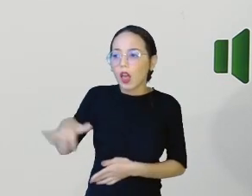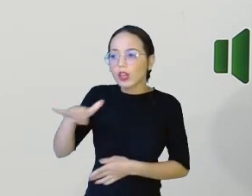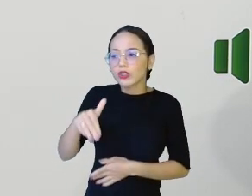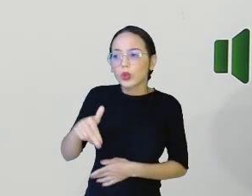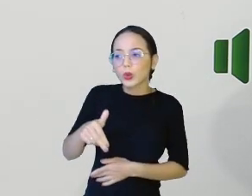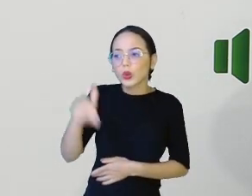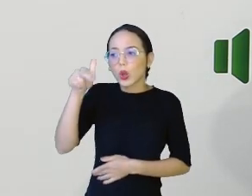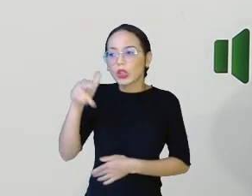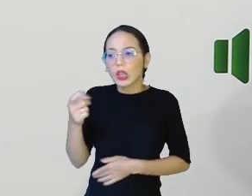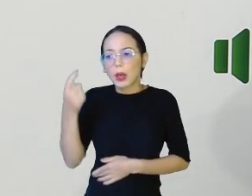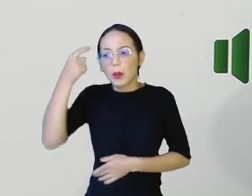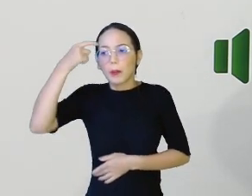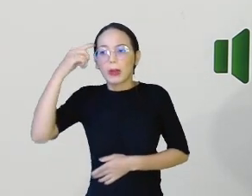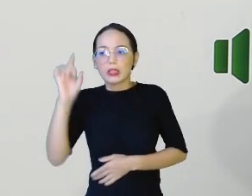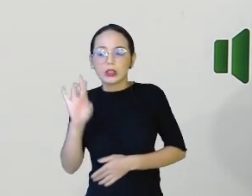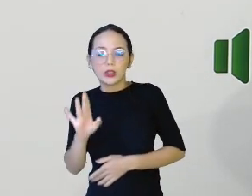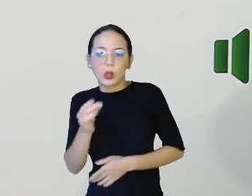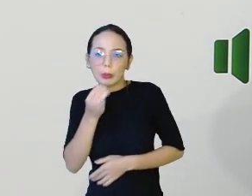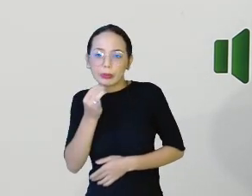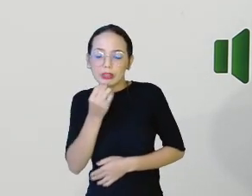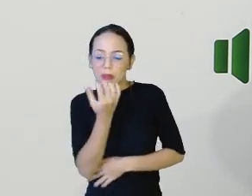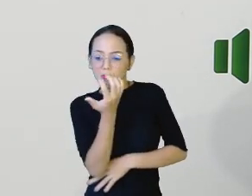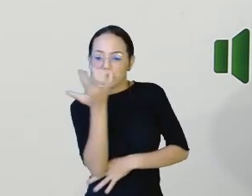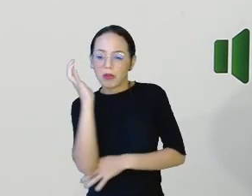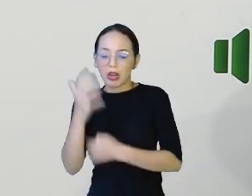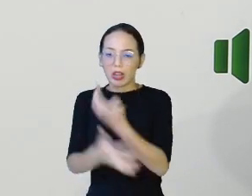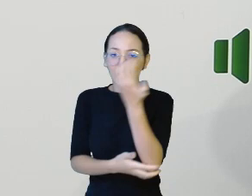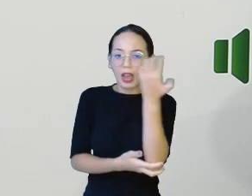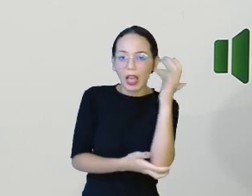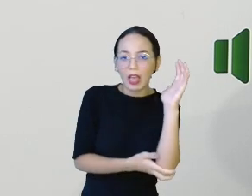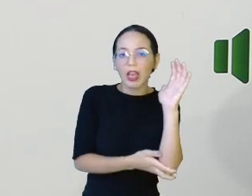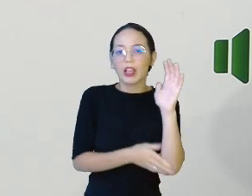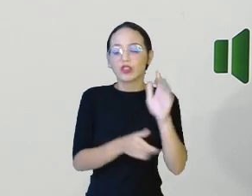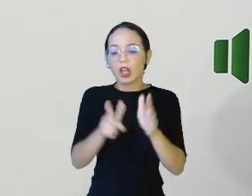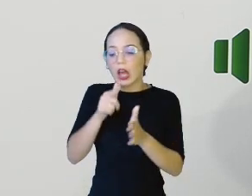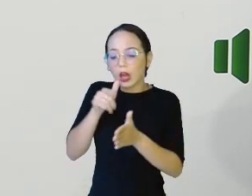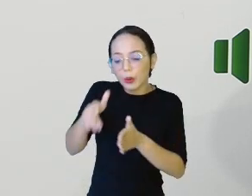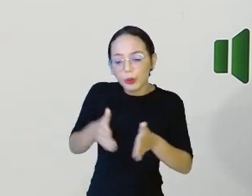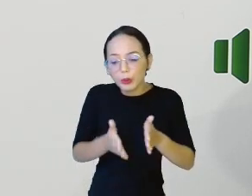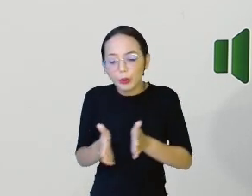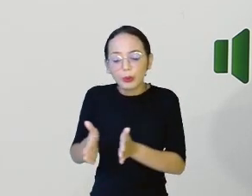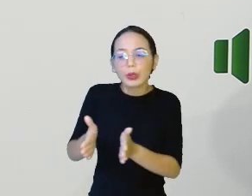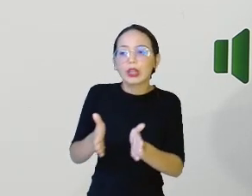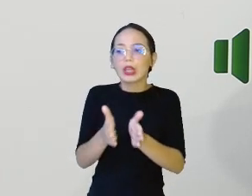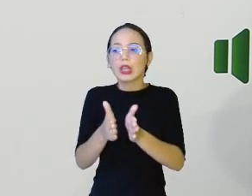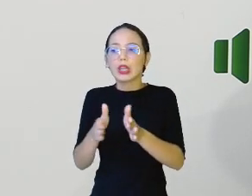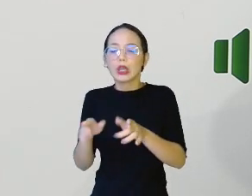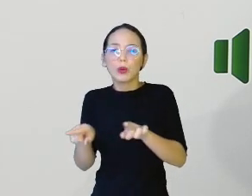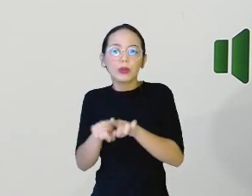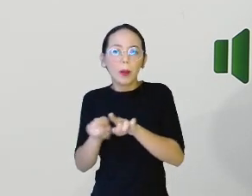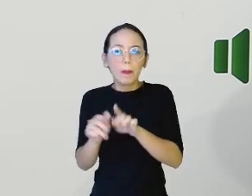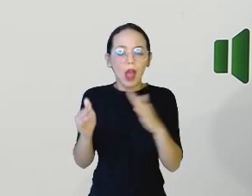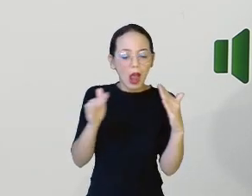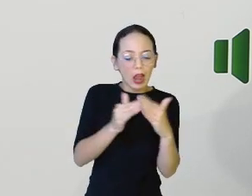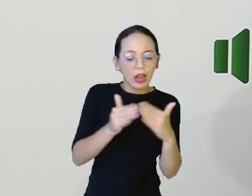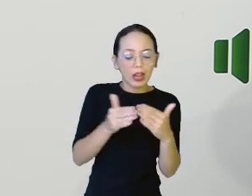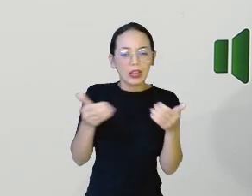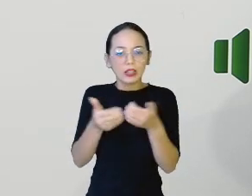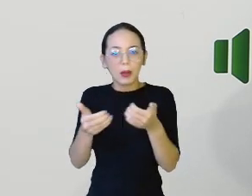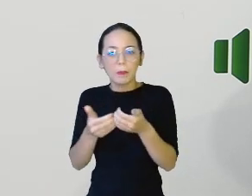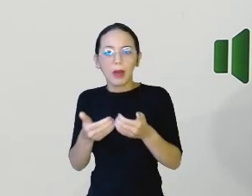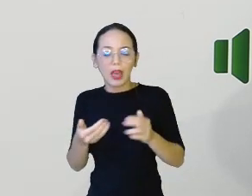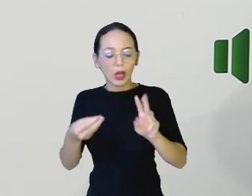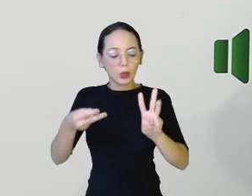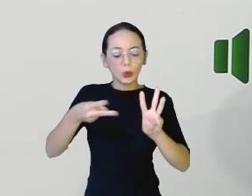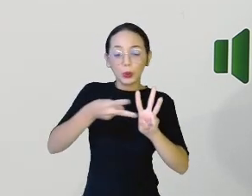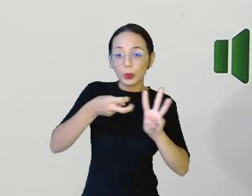norte, aí vem logo na cabeça, né? Floresta amazônica, os rios, os ribeirinhos, os